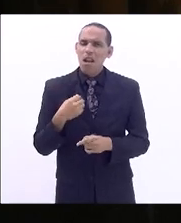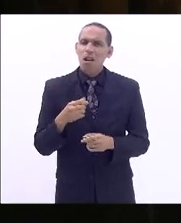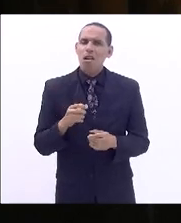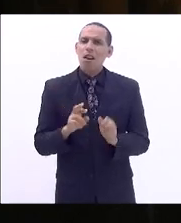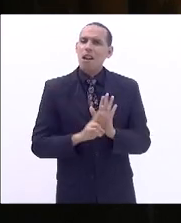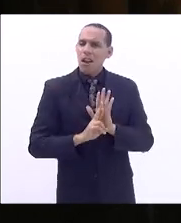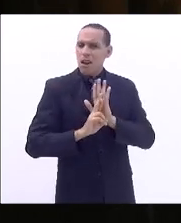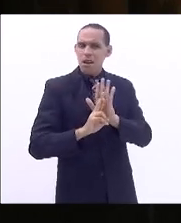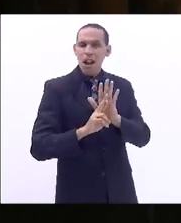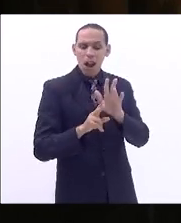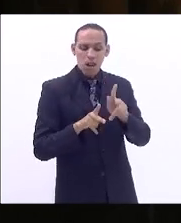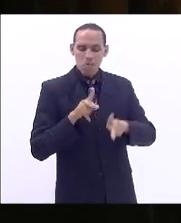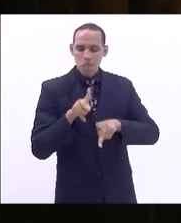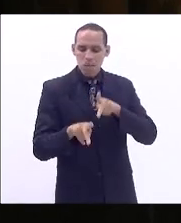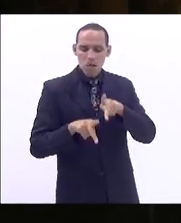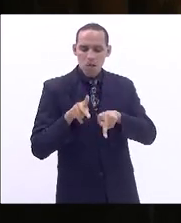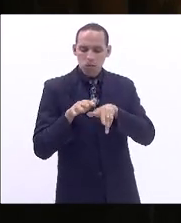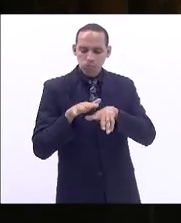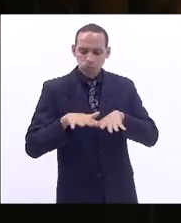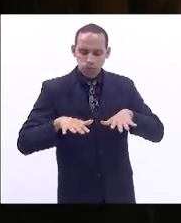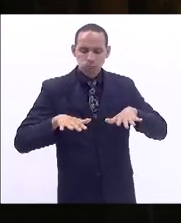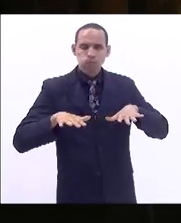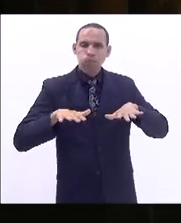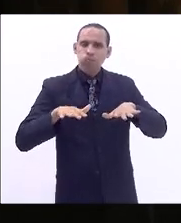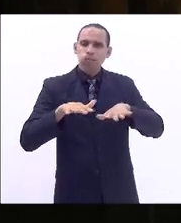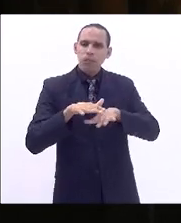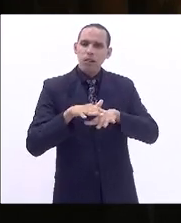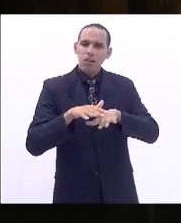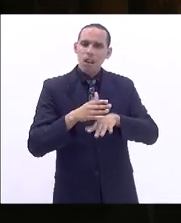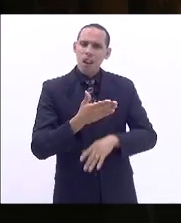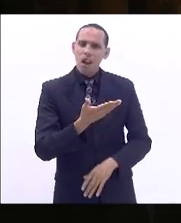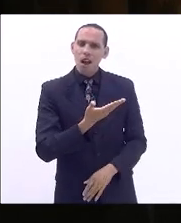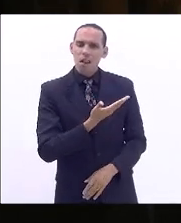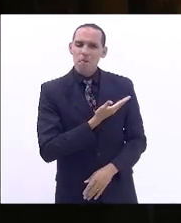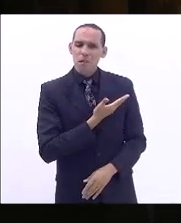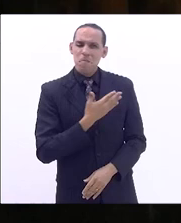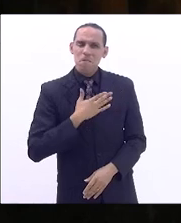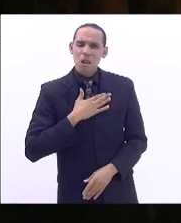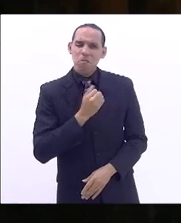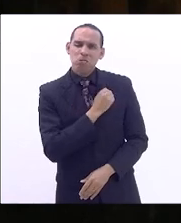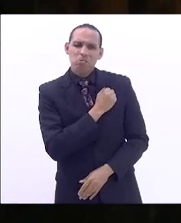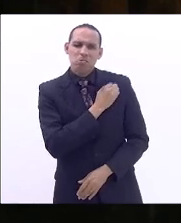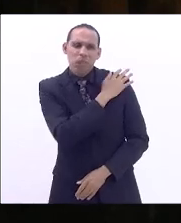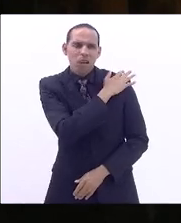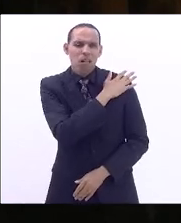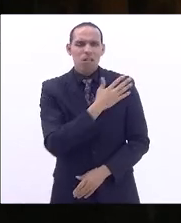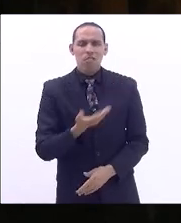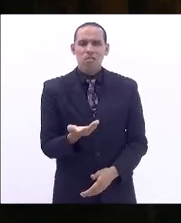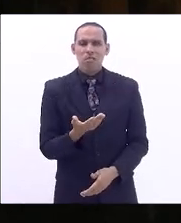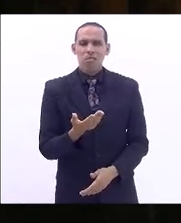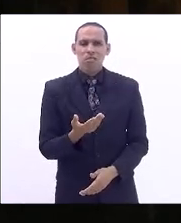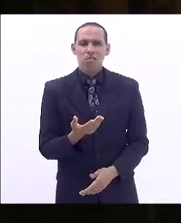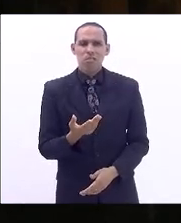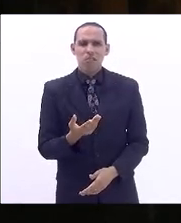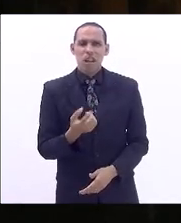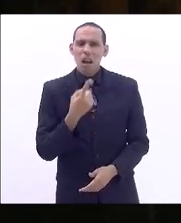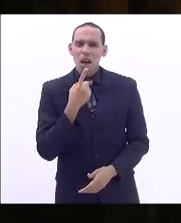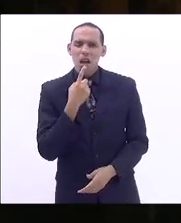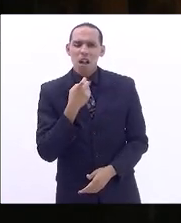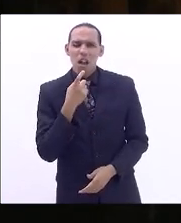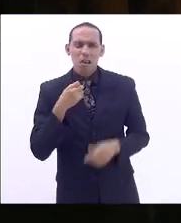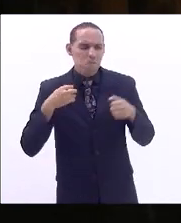representar o povo eu vou representar os meus companheiros militares que Sandra